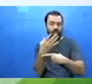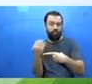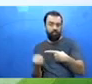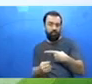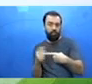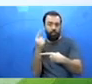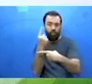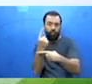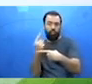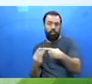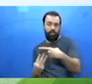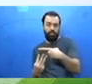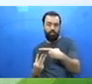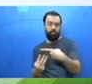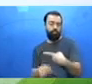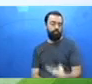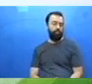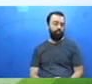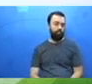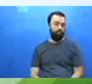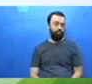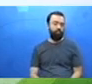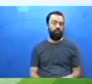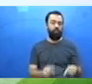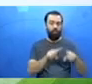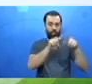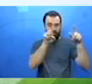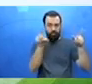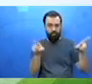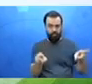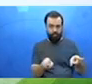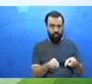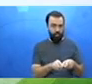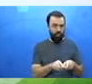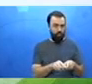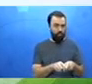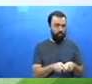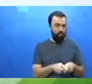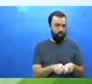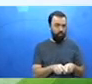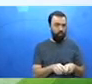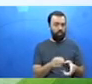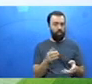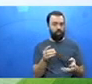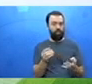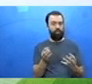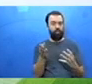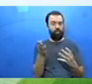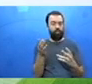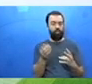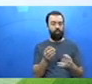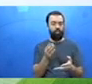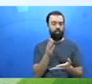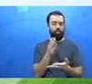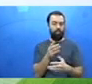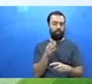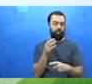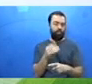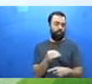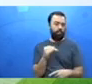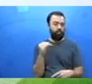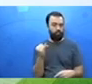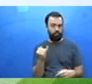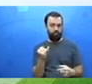então 1/3. Um outro exemplo aqui, ó, inteiro, metade, então